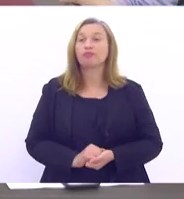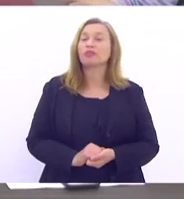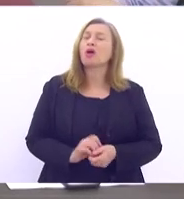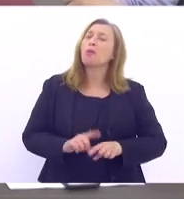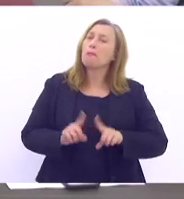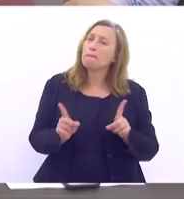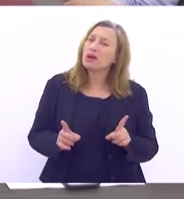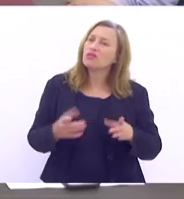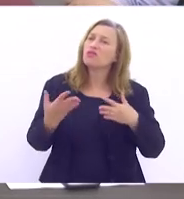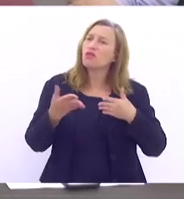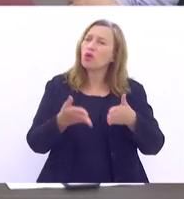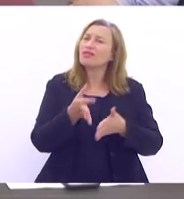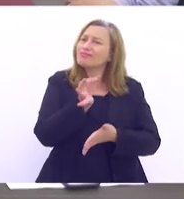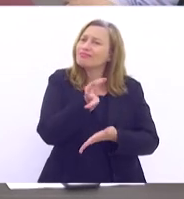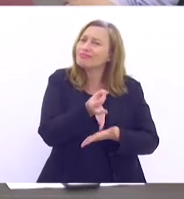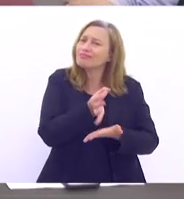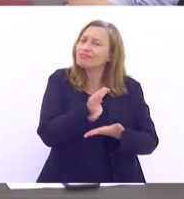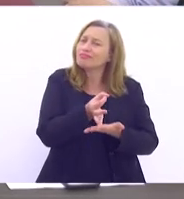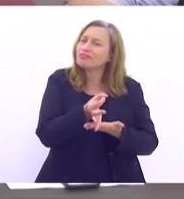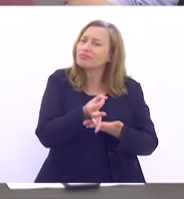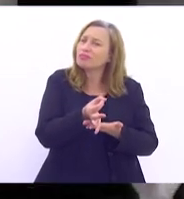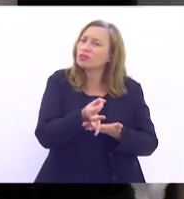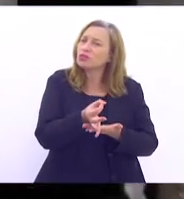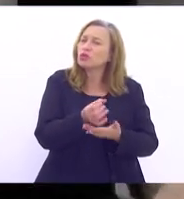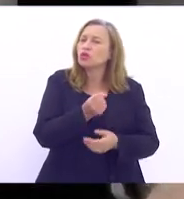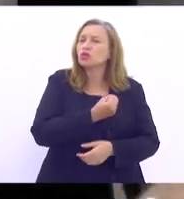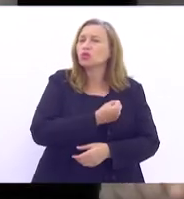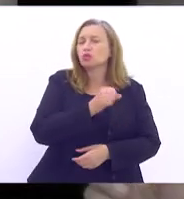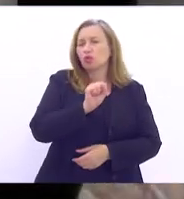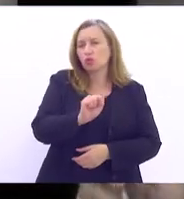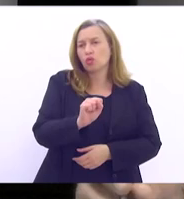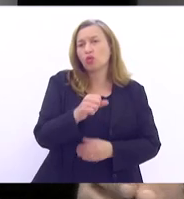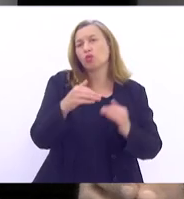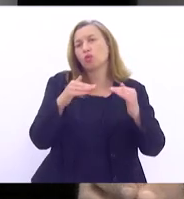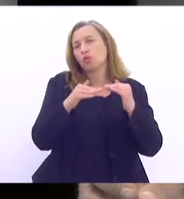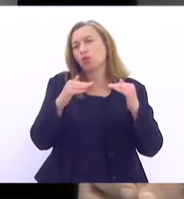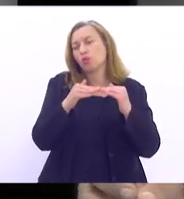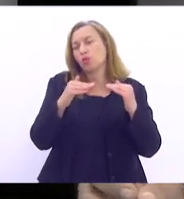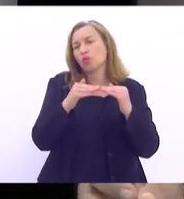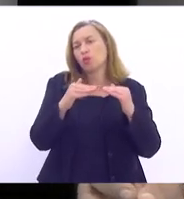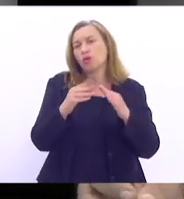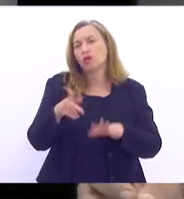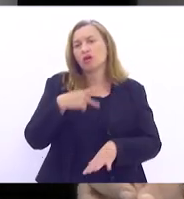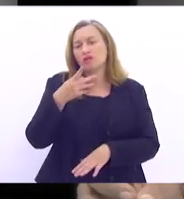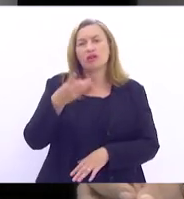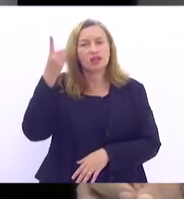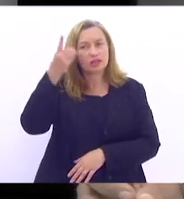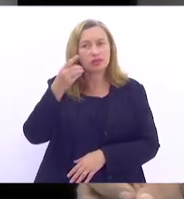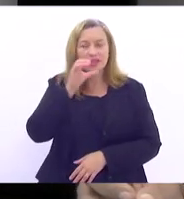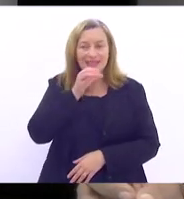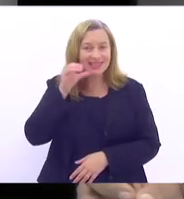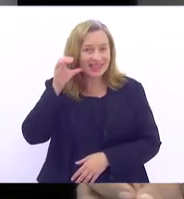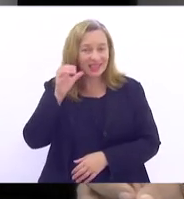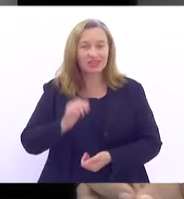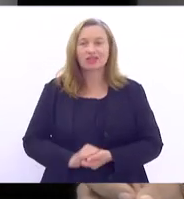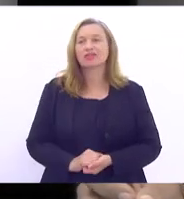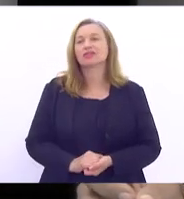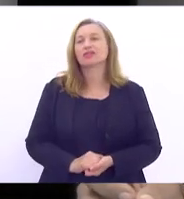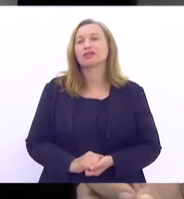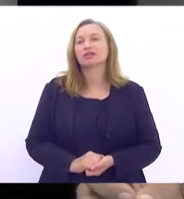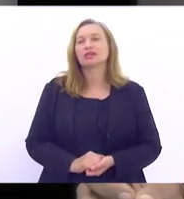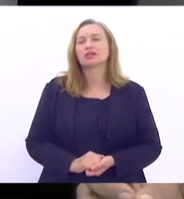mas especificamente sobre o item 8 e concordando com a argumentação da deputada Célia Jordão,